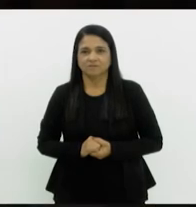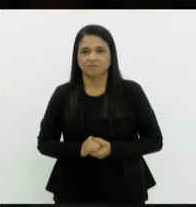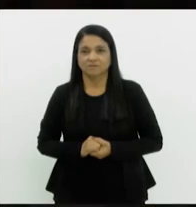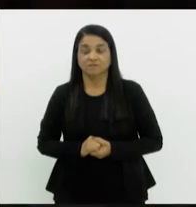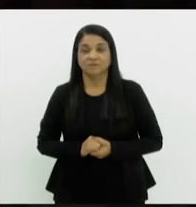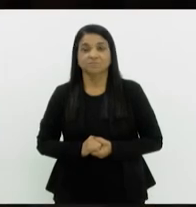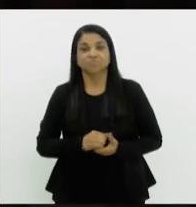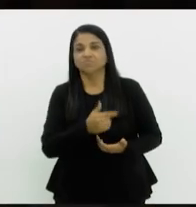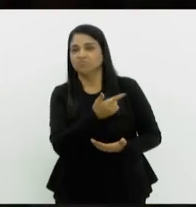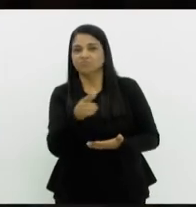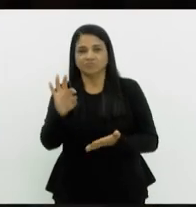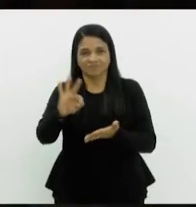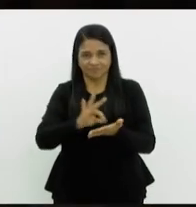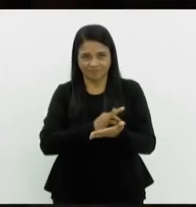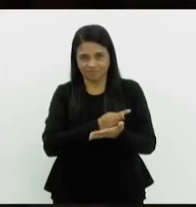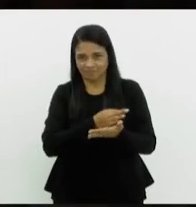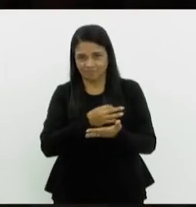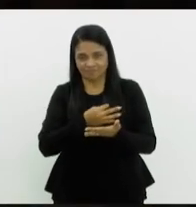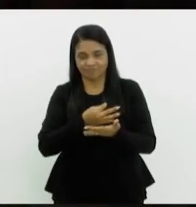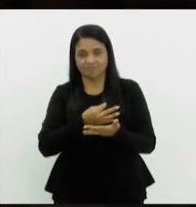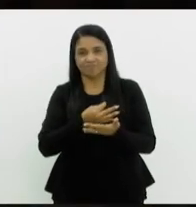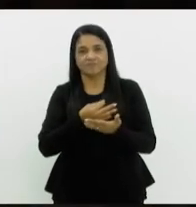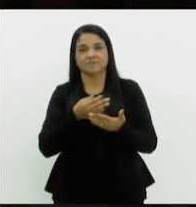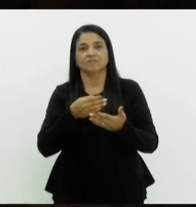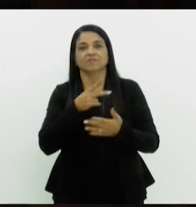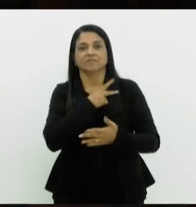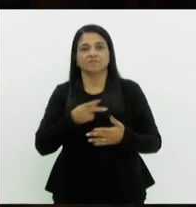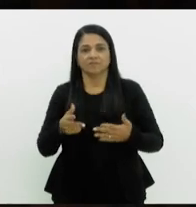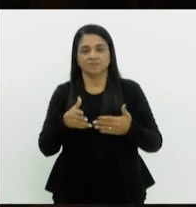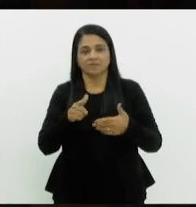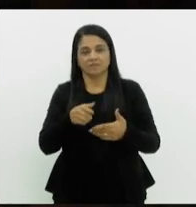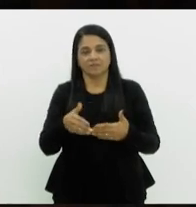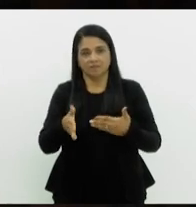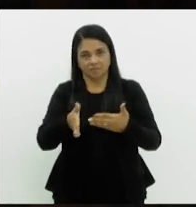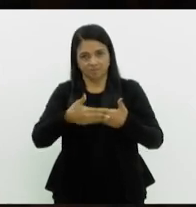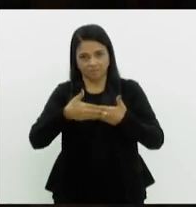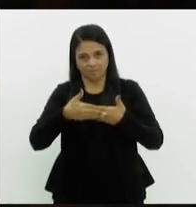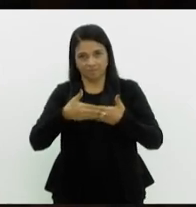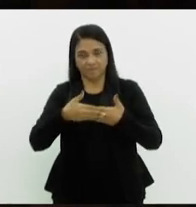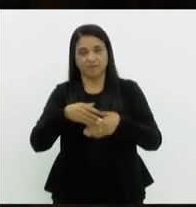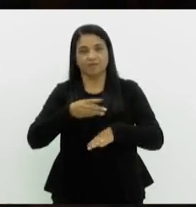Não havendo mais oradores inscritos, a presidência suspende a sessão até às